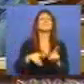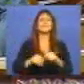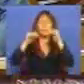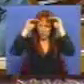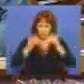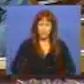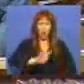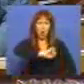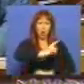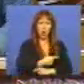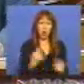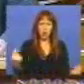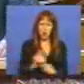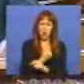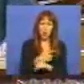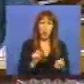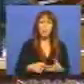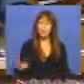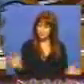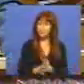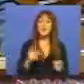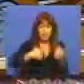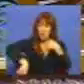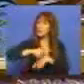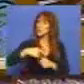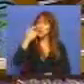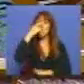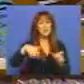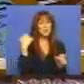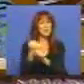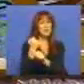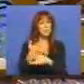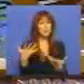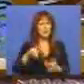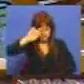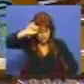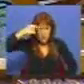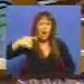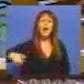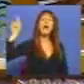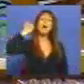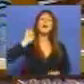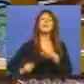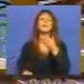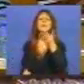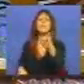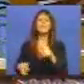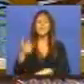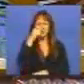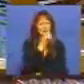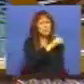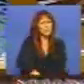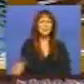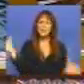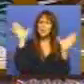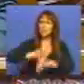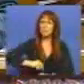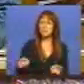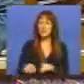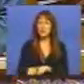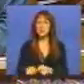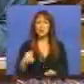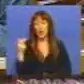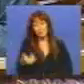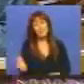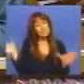a diminuição do poder de compra, que é real para todos os trabalhadores, afeta prioritariamente os mais pobres e os